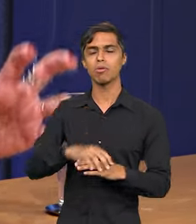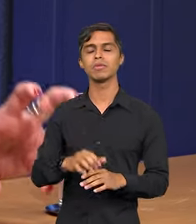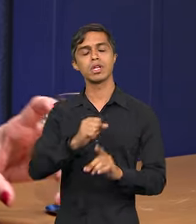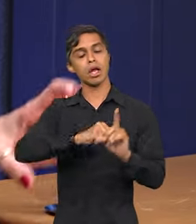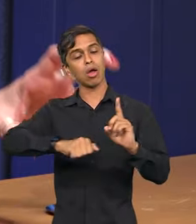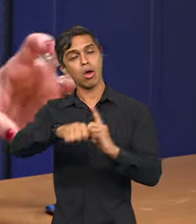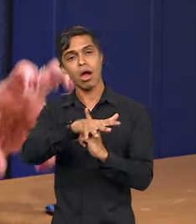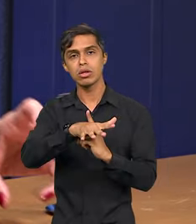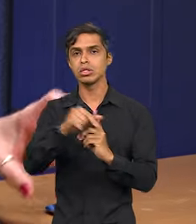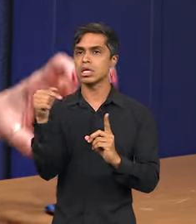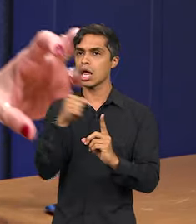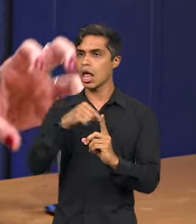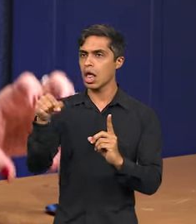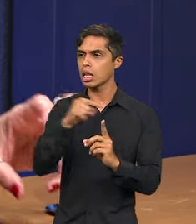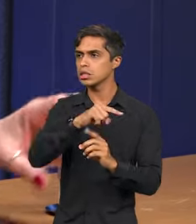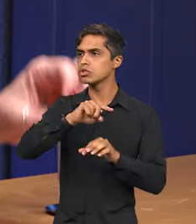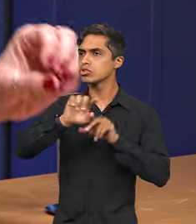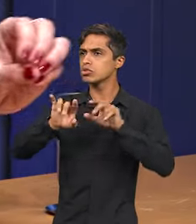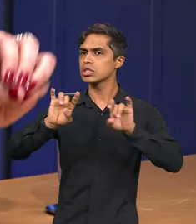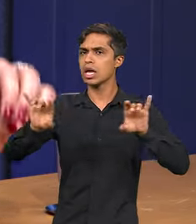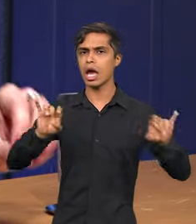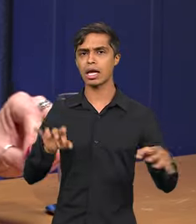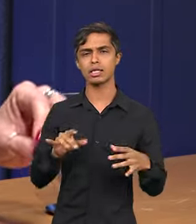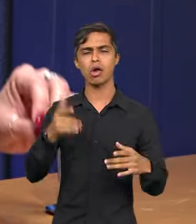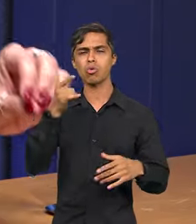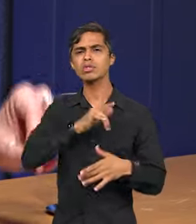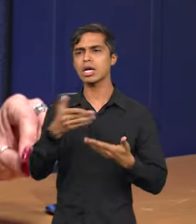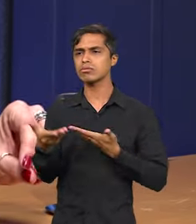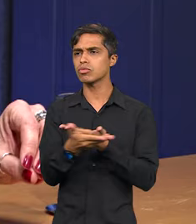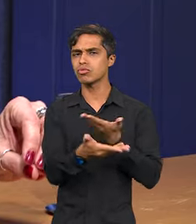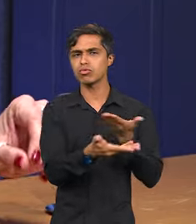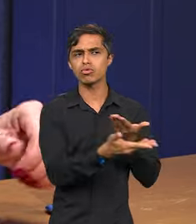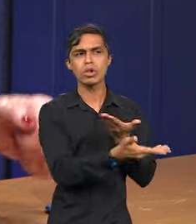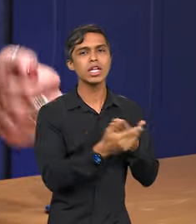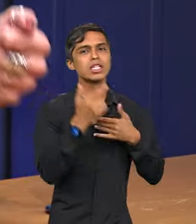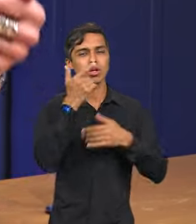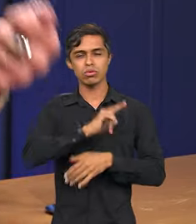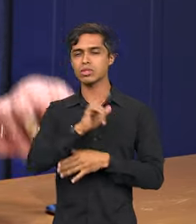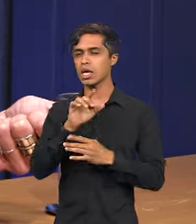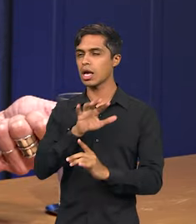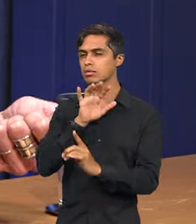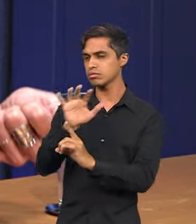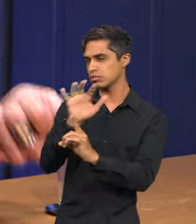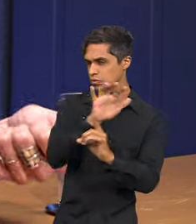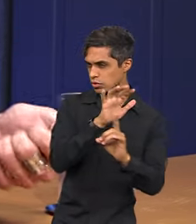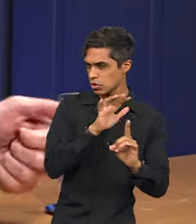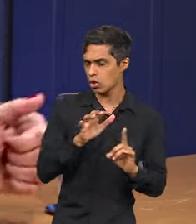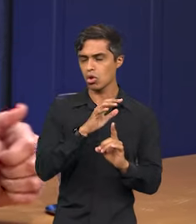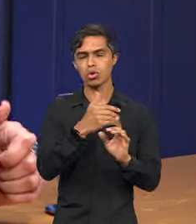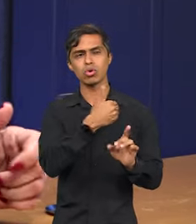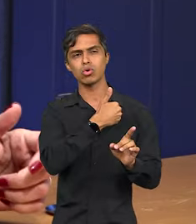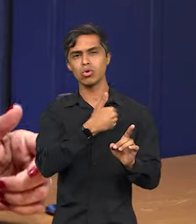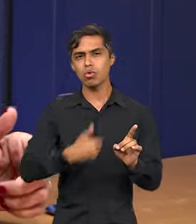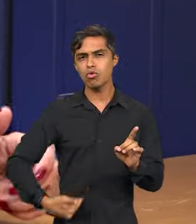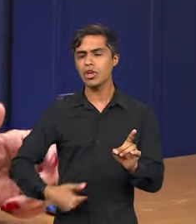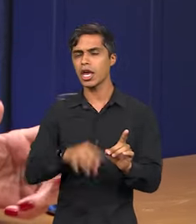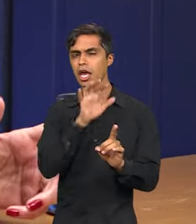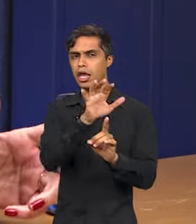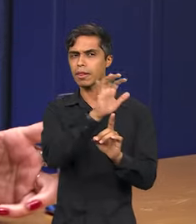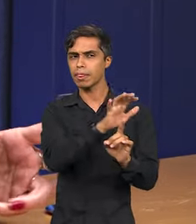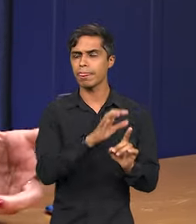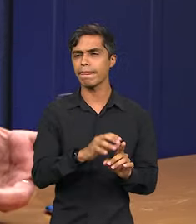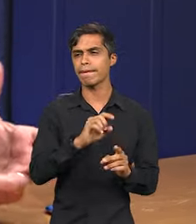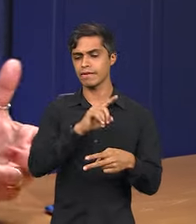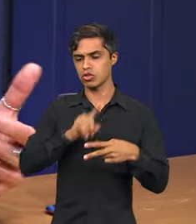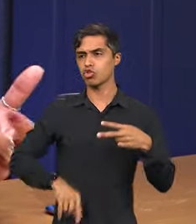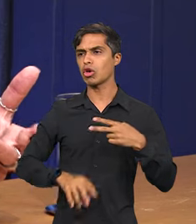sociedades estão conseguindo se articular o suficiente para sensibilizar os governos para esses dois